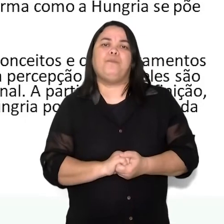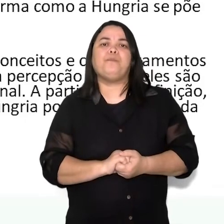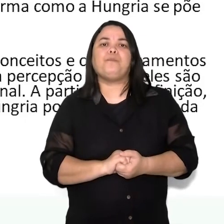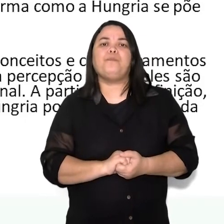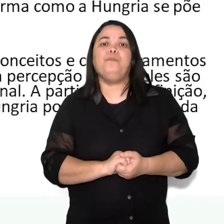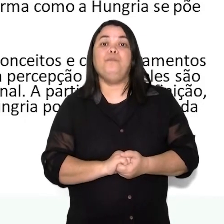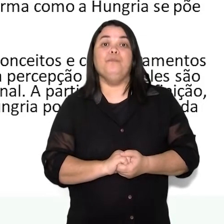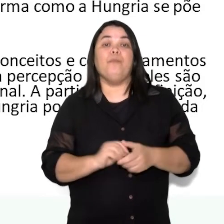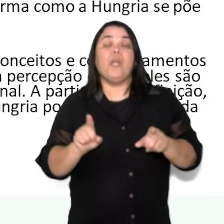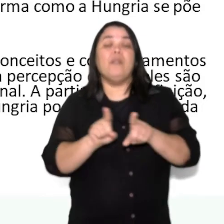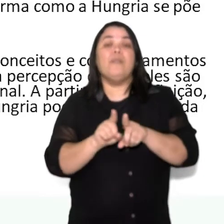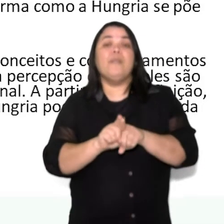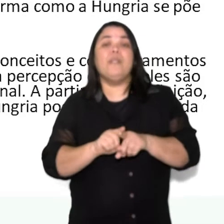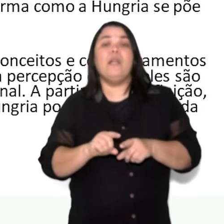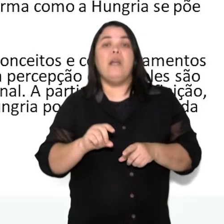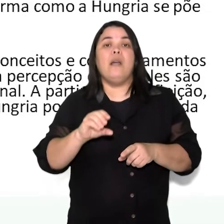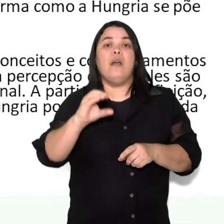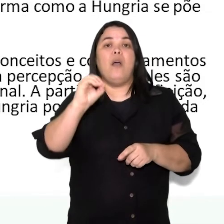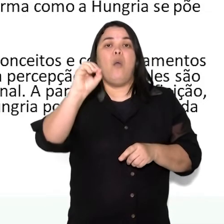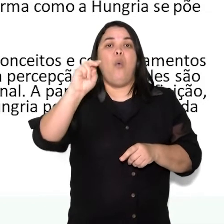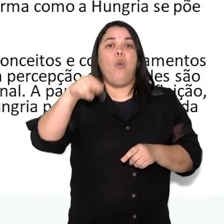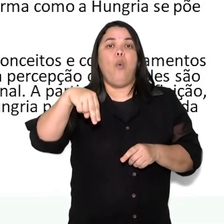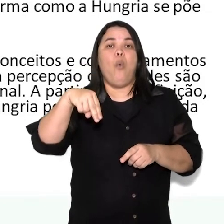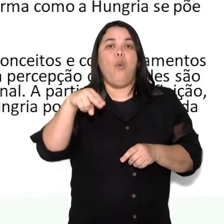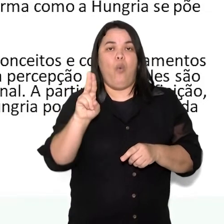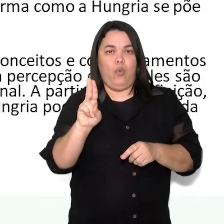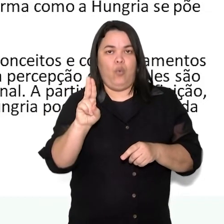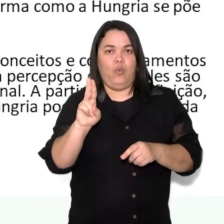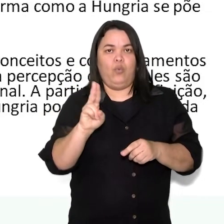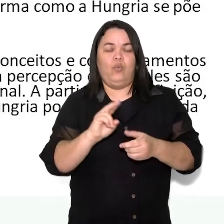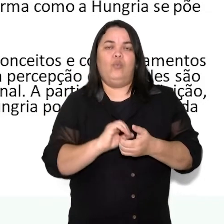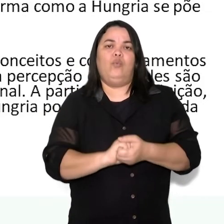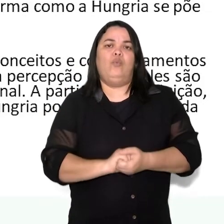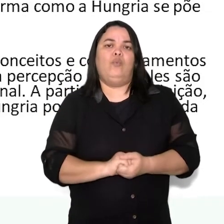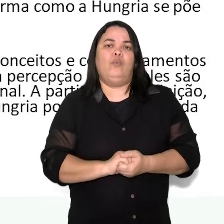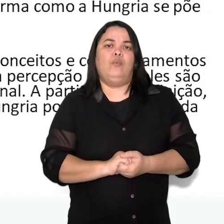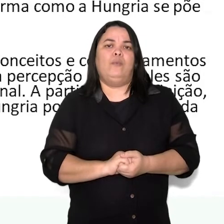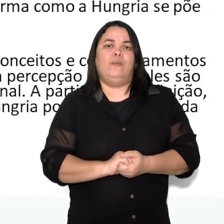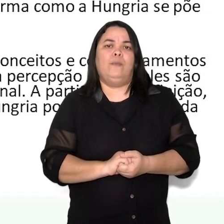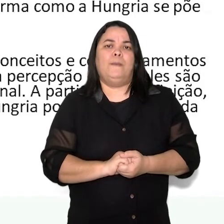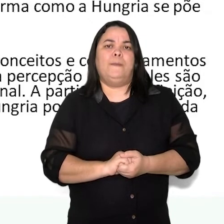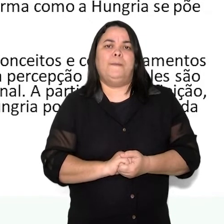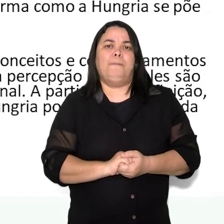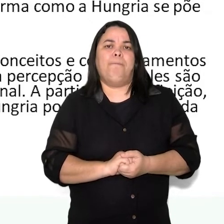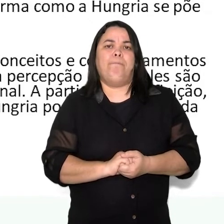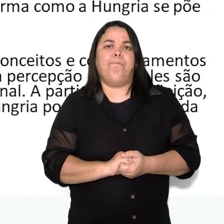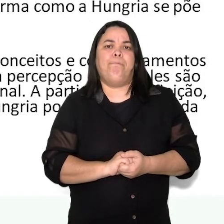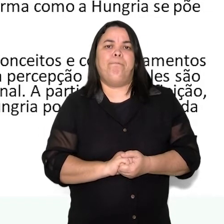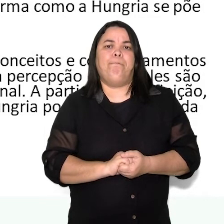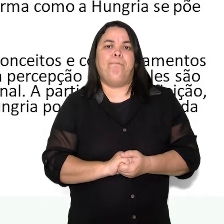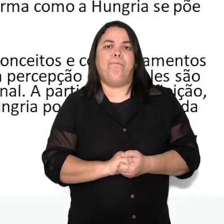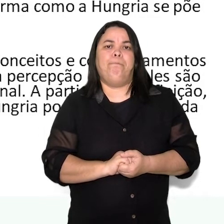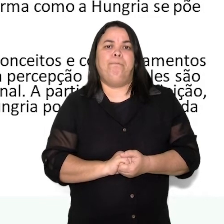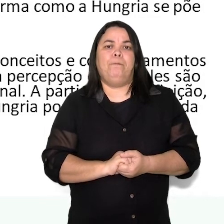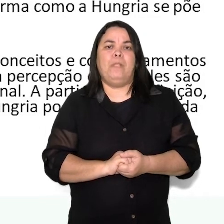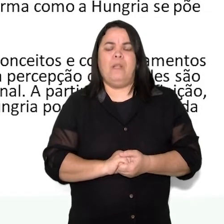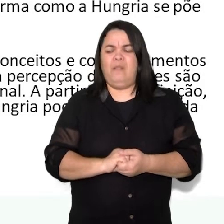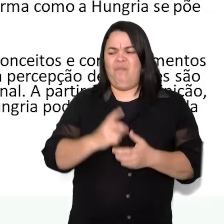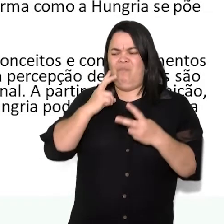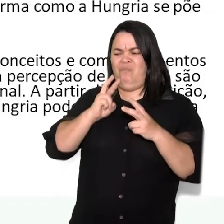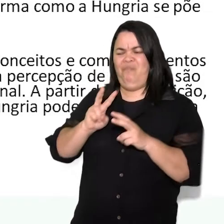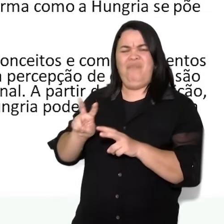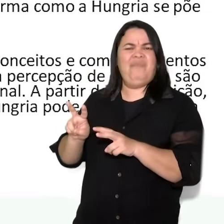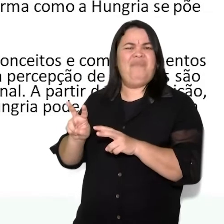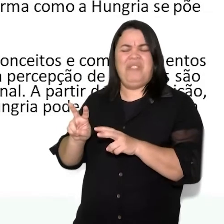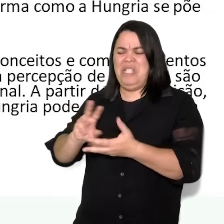da Acnu, né, a Alto Comissariado das Nações Unidas para Refugiados, classifica como xenofobia